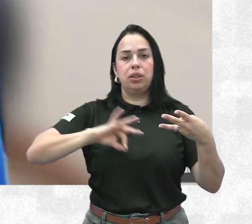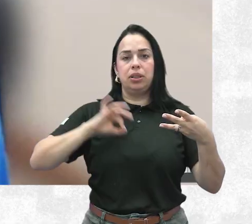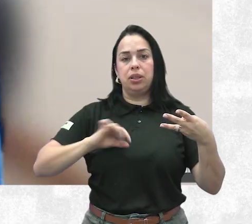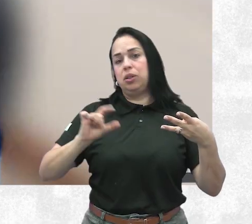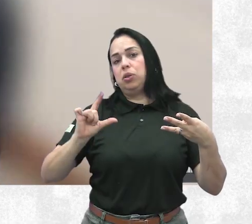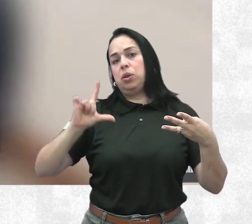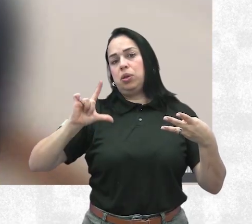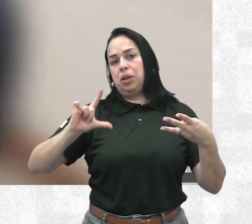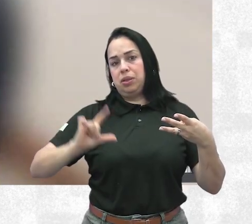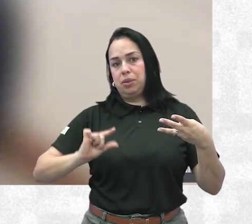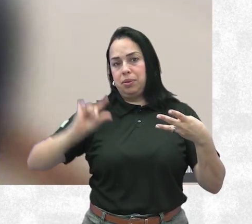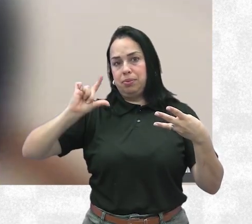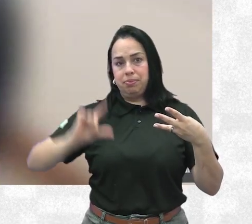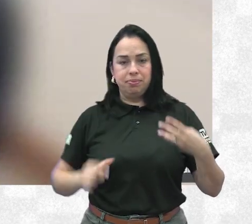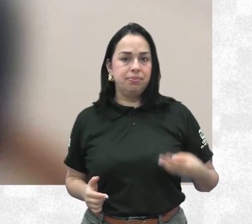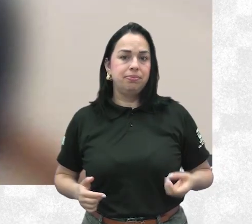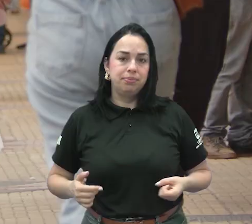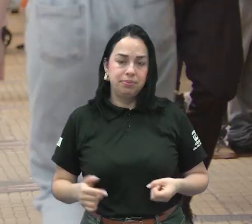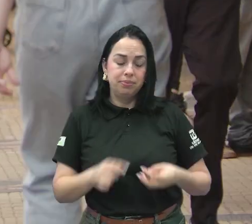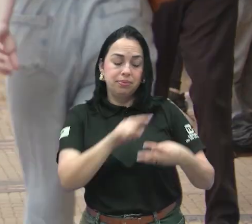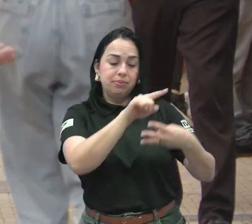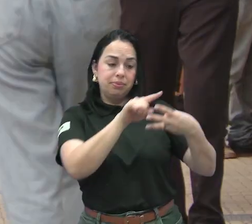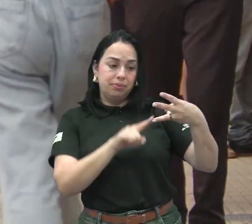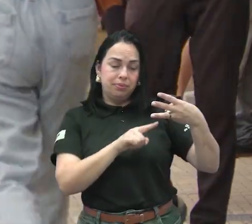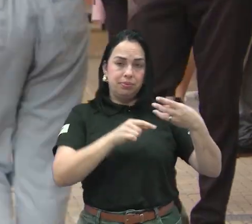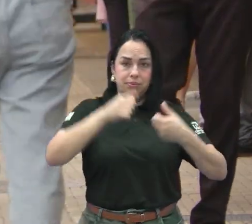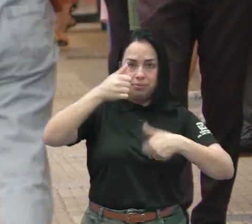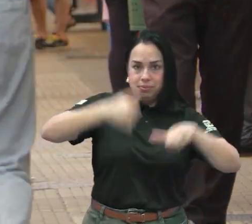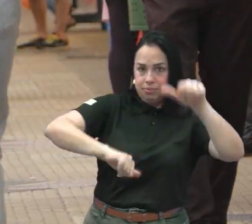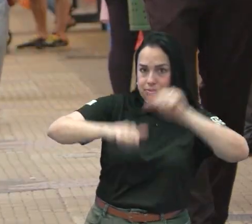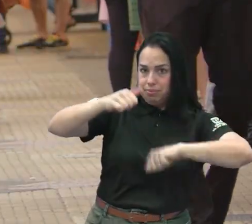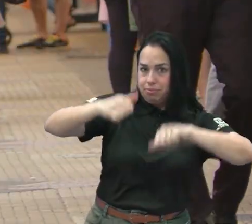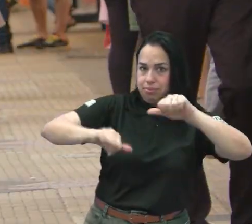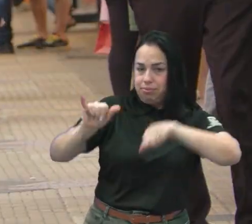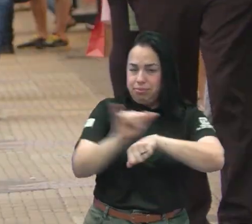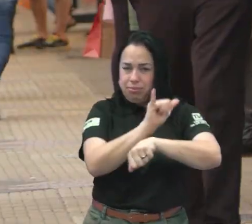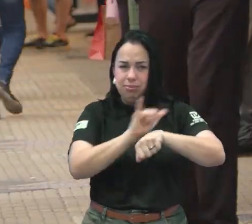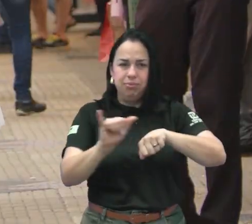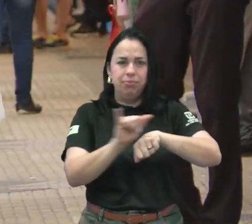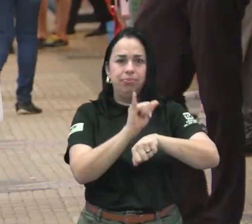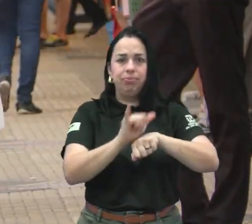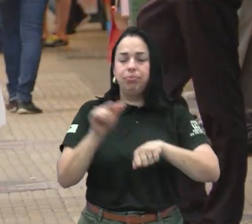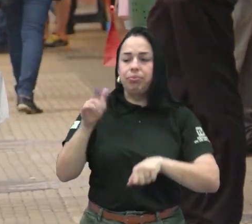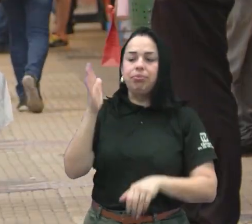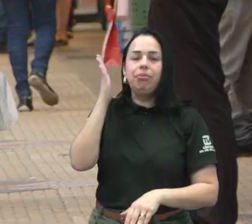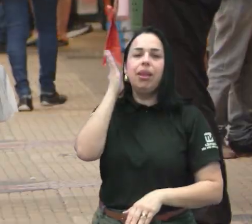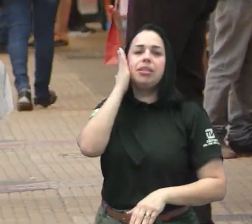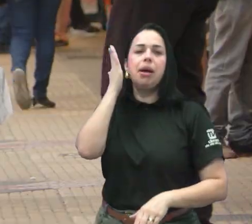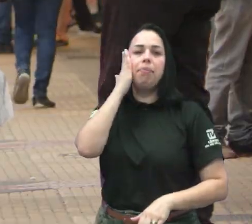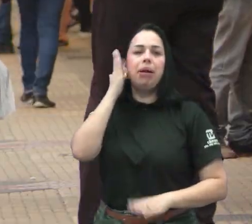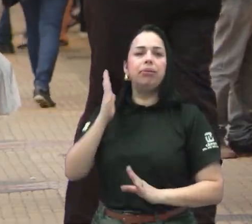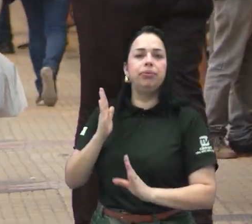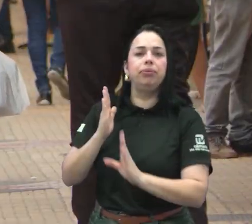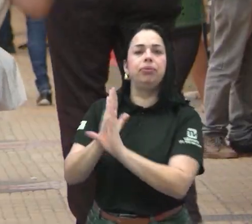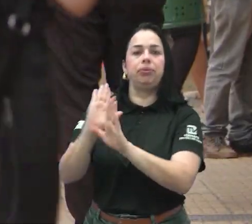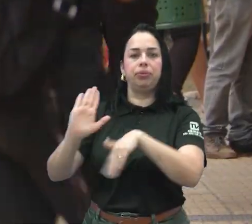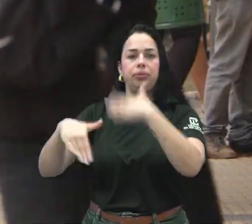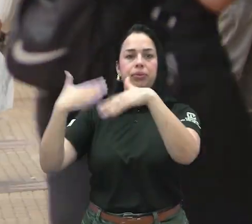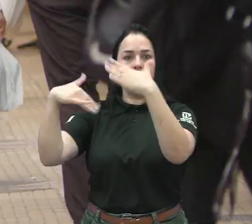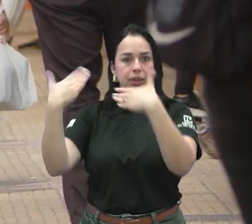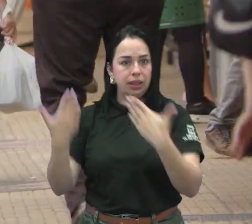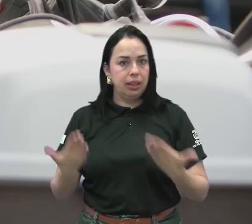da renda entra o indicador de renda per capita. É a partir dessa metodologia que é medido o desenvolvimento humano